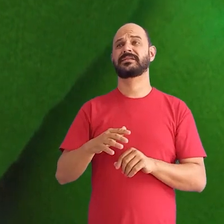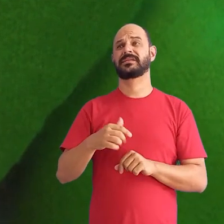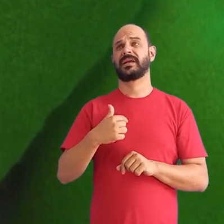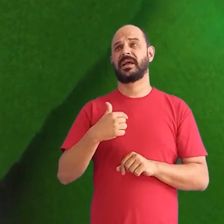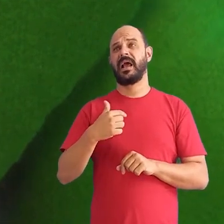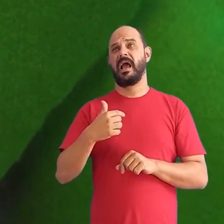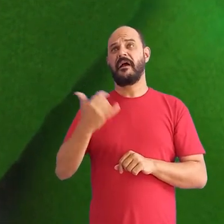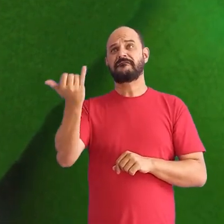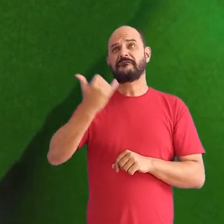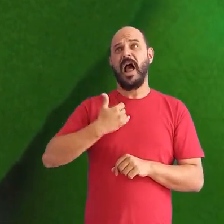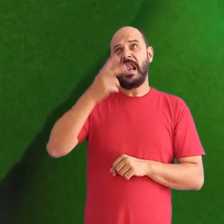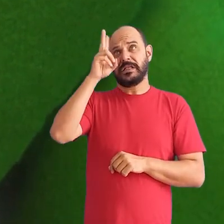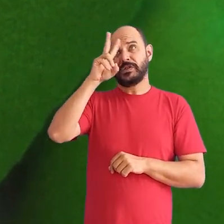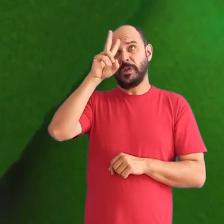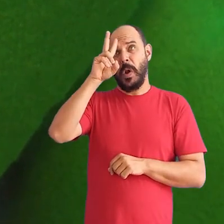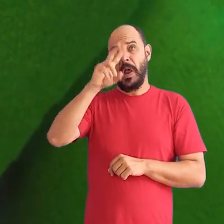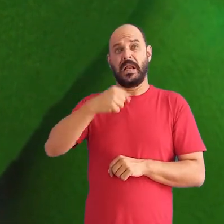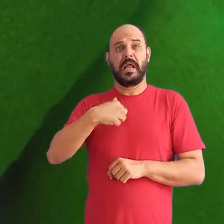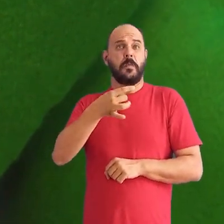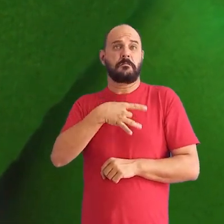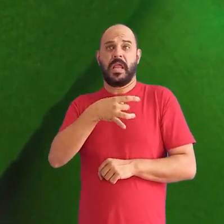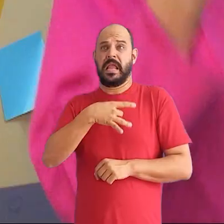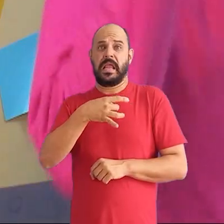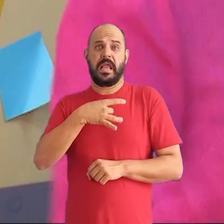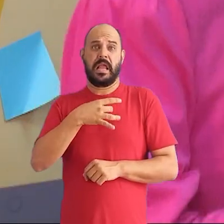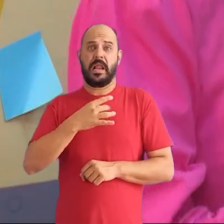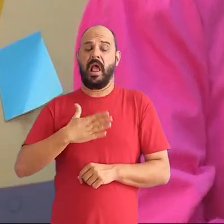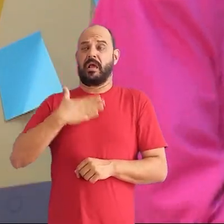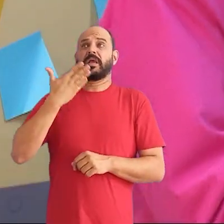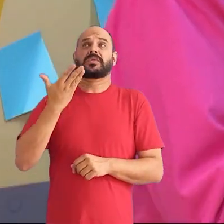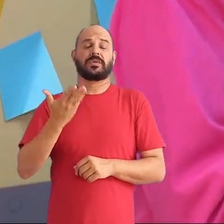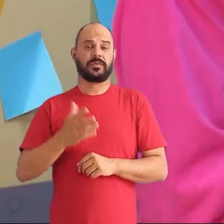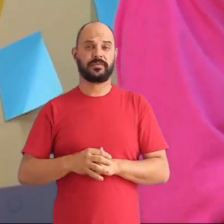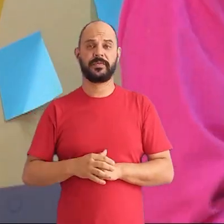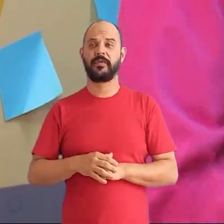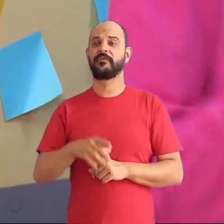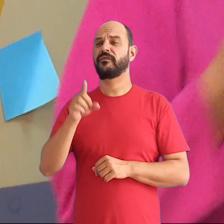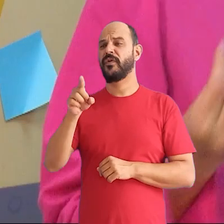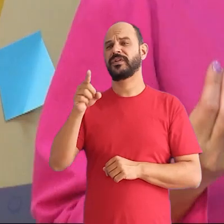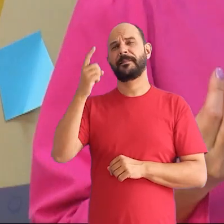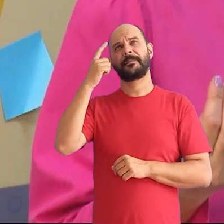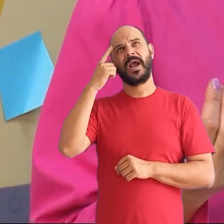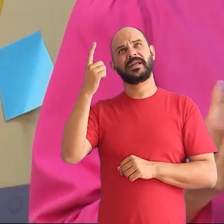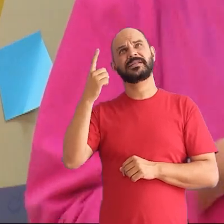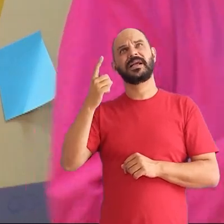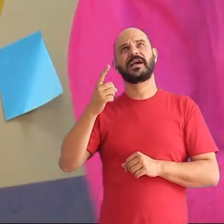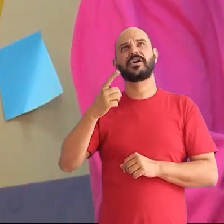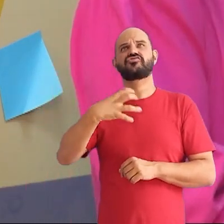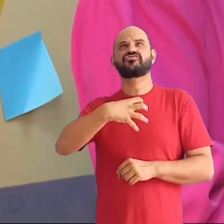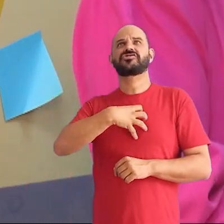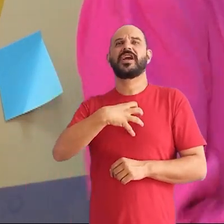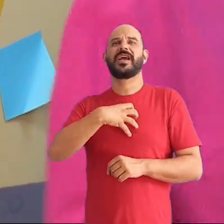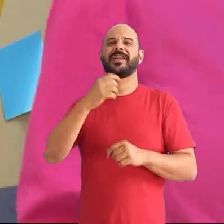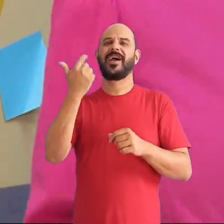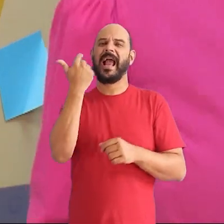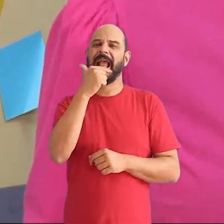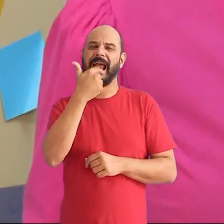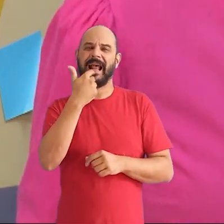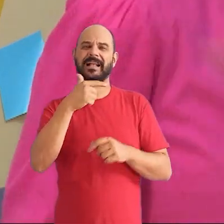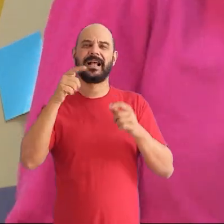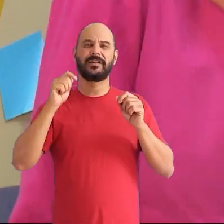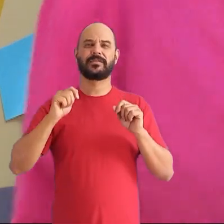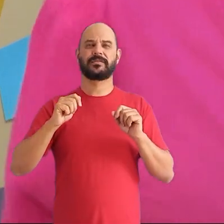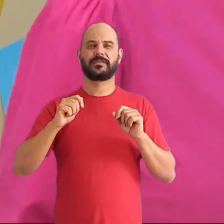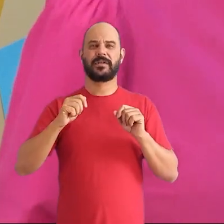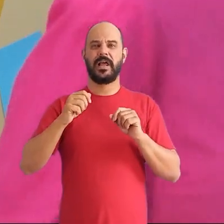for muito, mas muito assustadora? Léo, experimente recontar a história de um jeito engraçado. Você